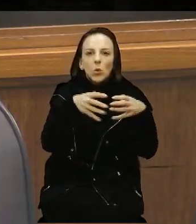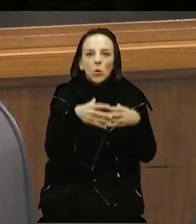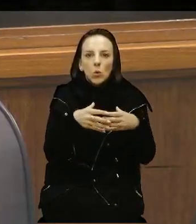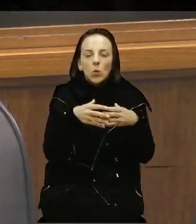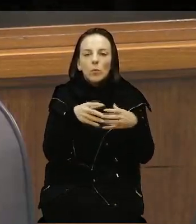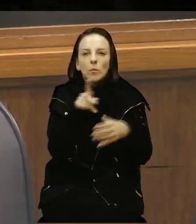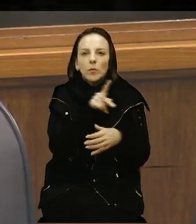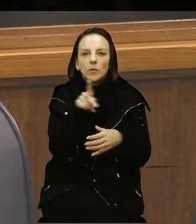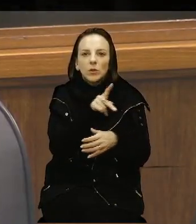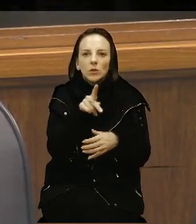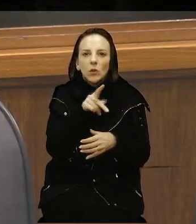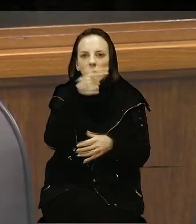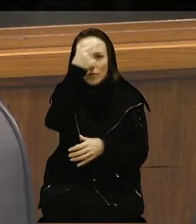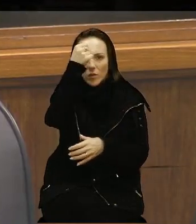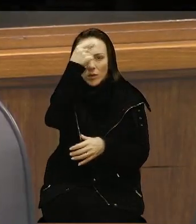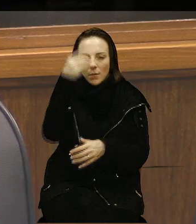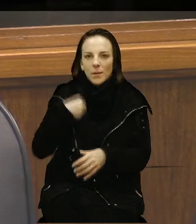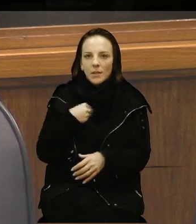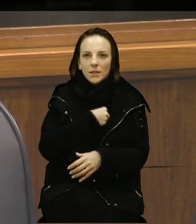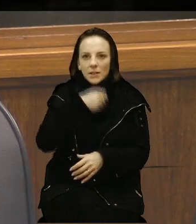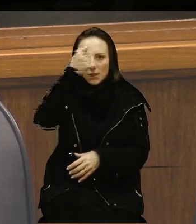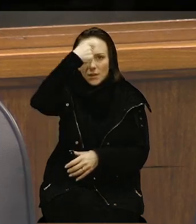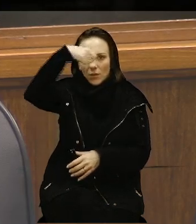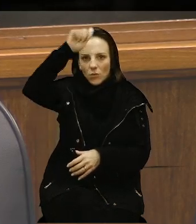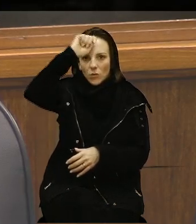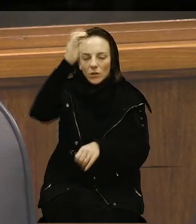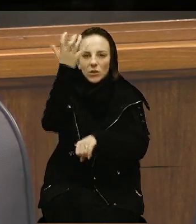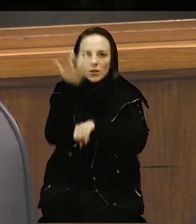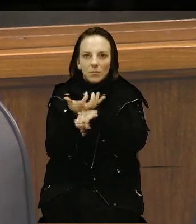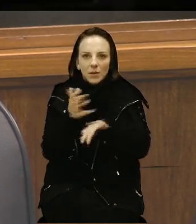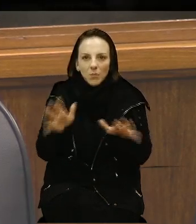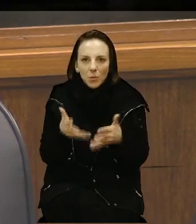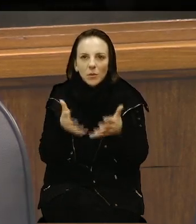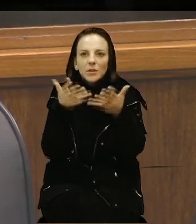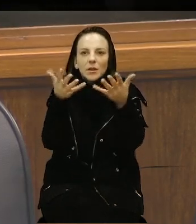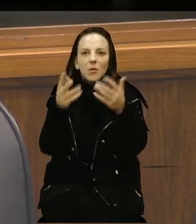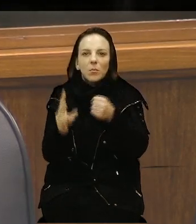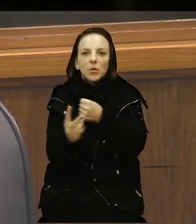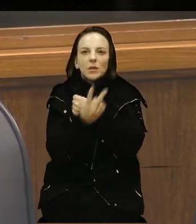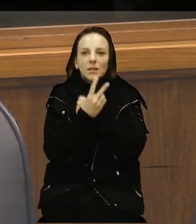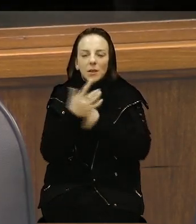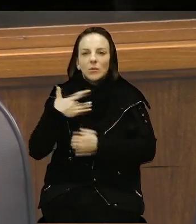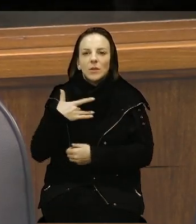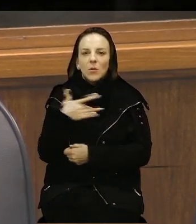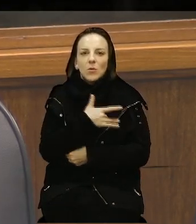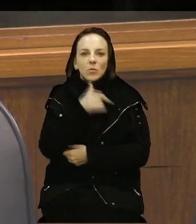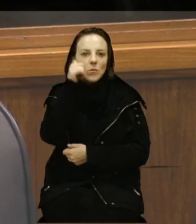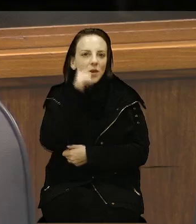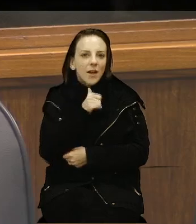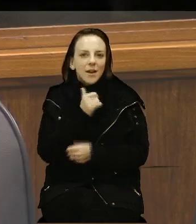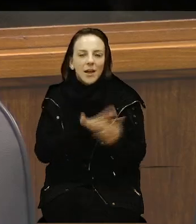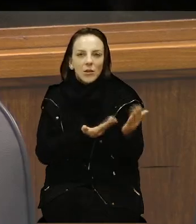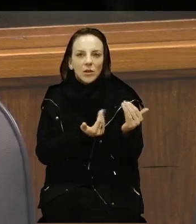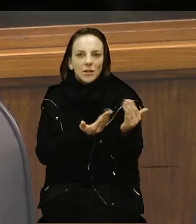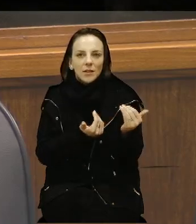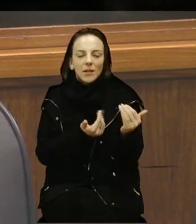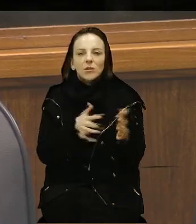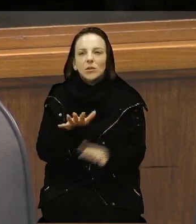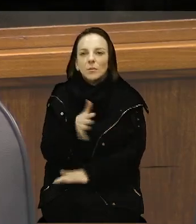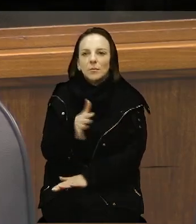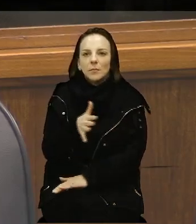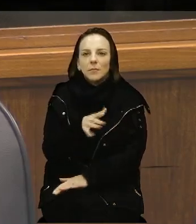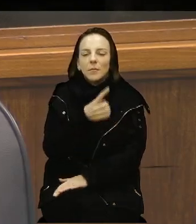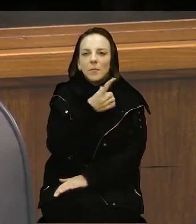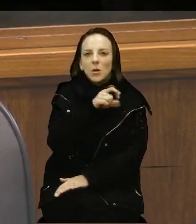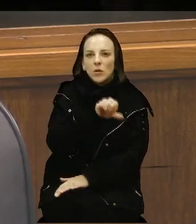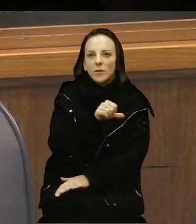Medicina da UFRGS, na disciplina Promoção e Proteção da Saúde da Mulher e do Adolescente no período de